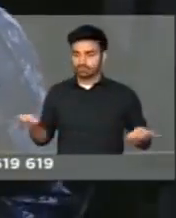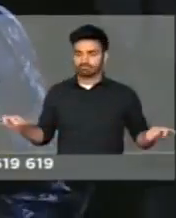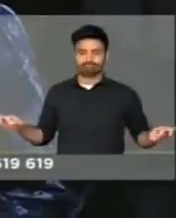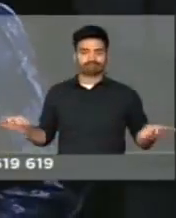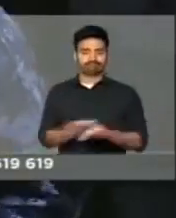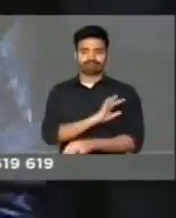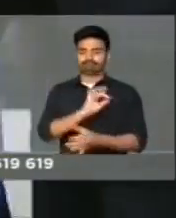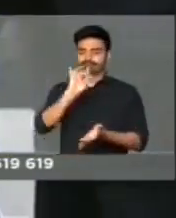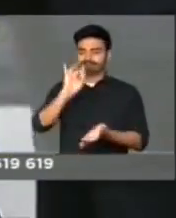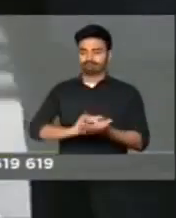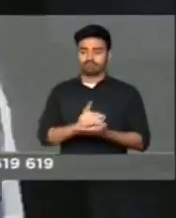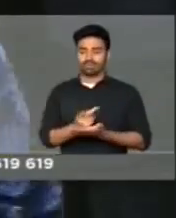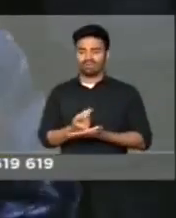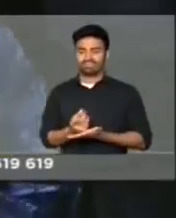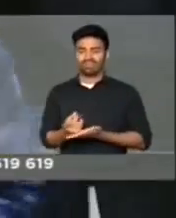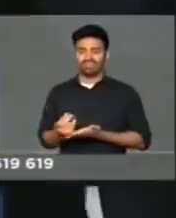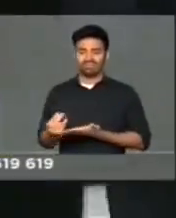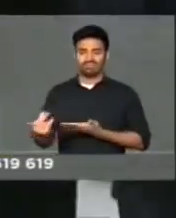e